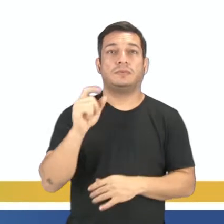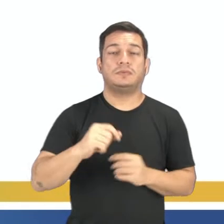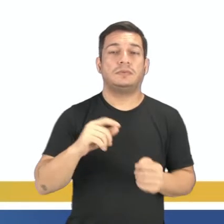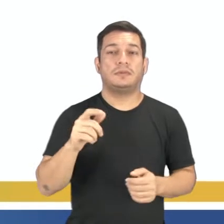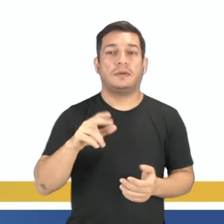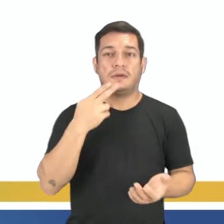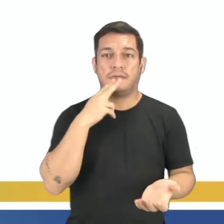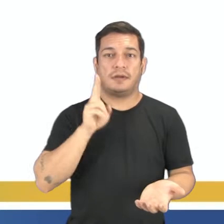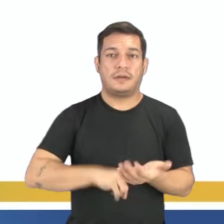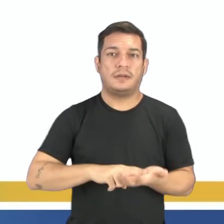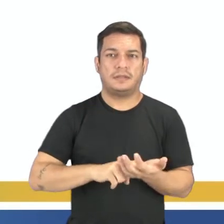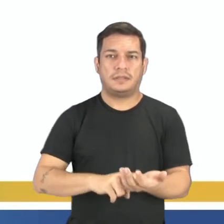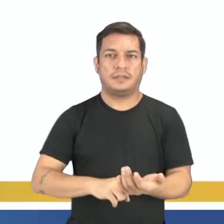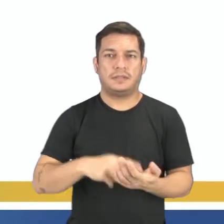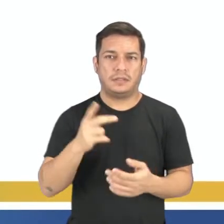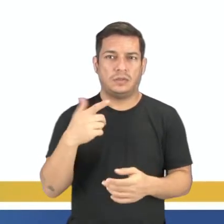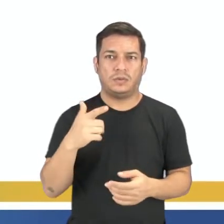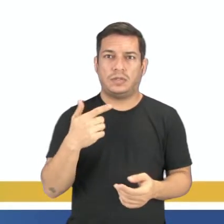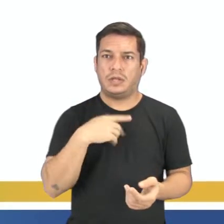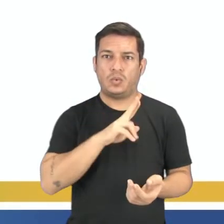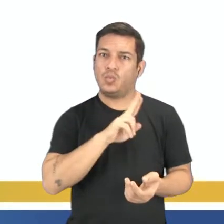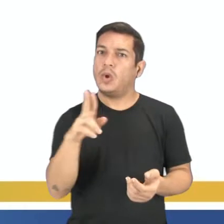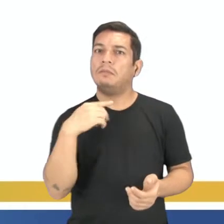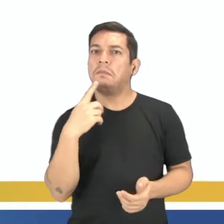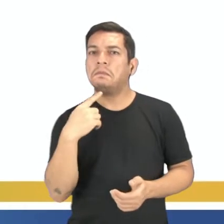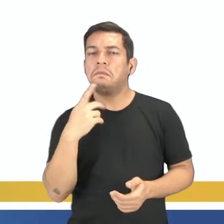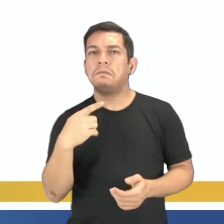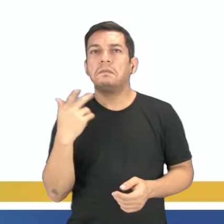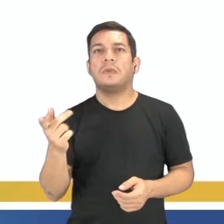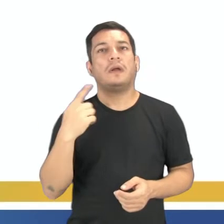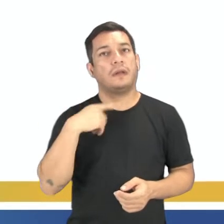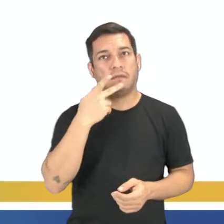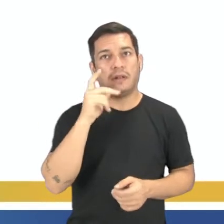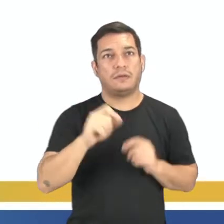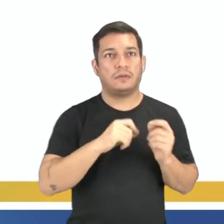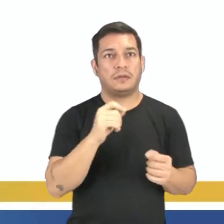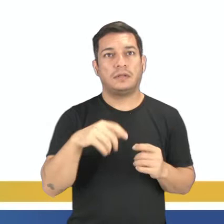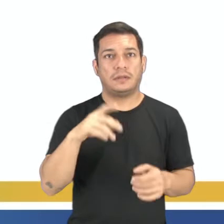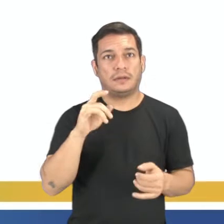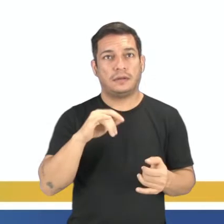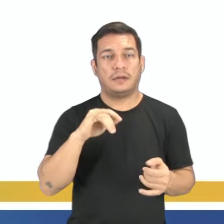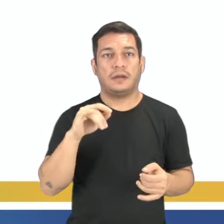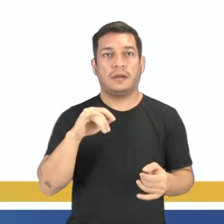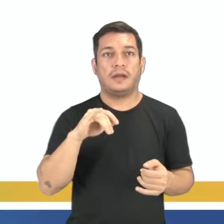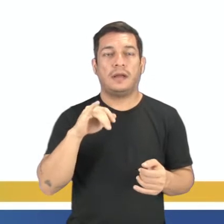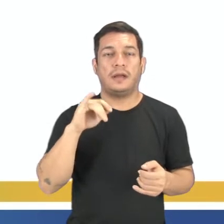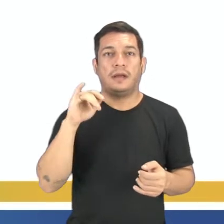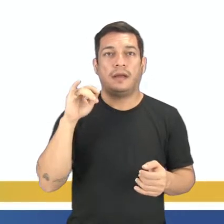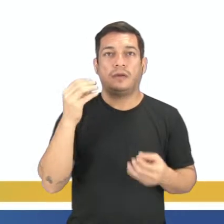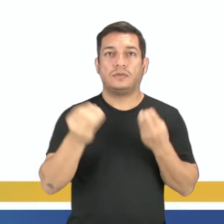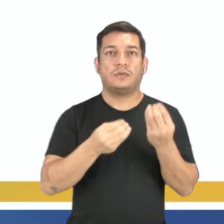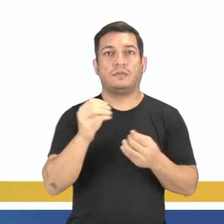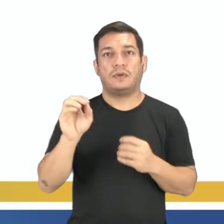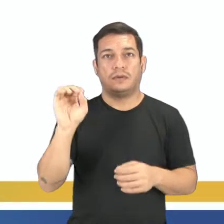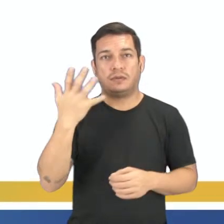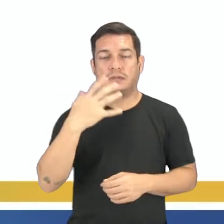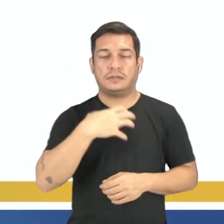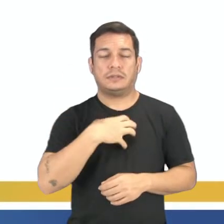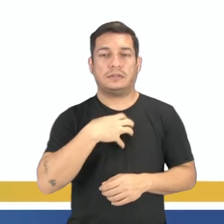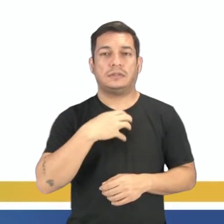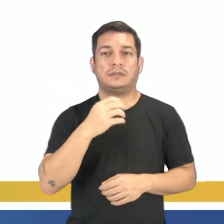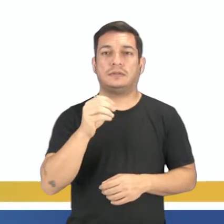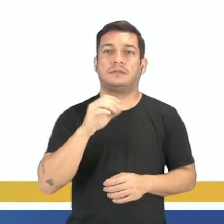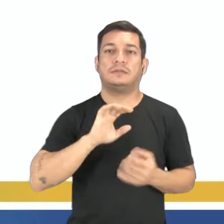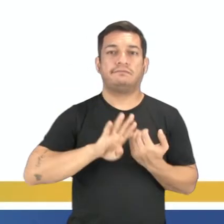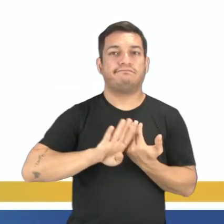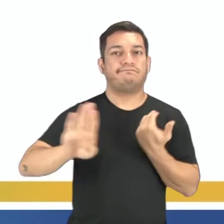de alguém que revela ter conhecimento da relação extraconjugal. Camilo, sem saber como reagir, se afasta